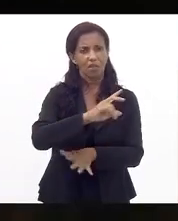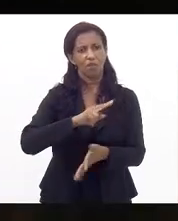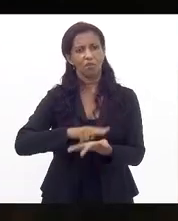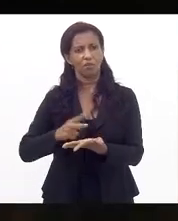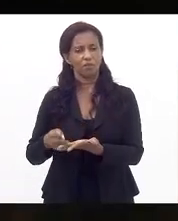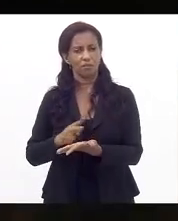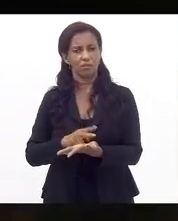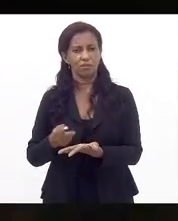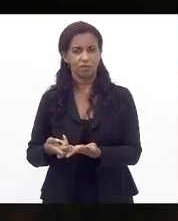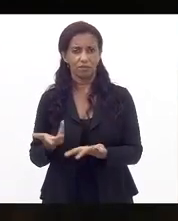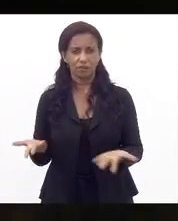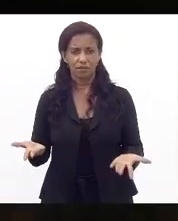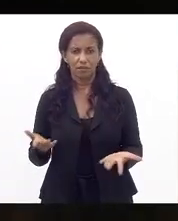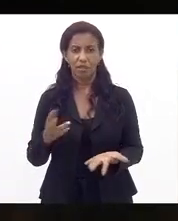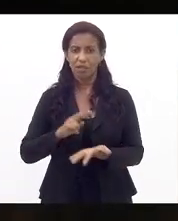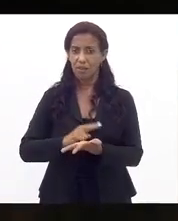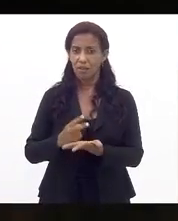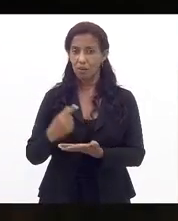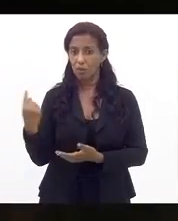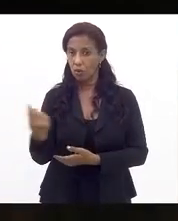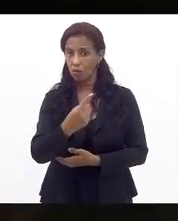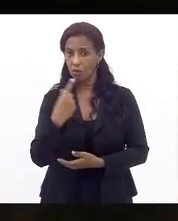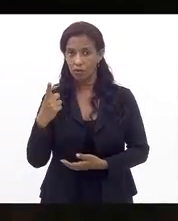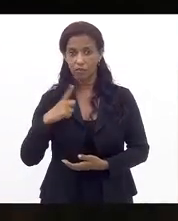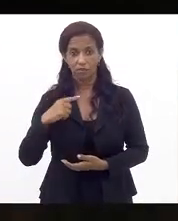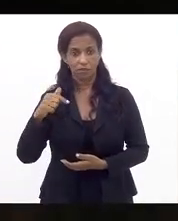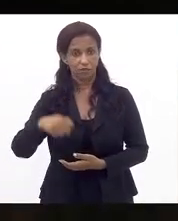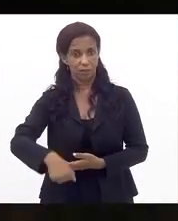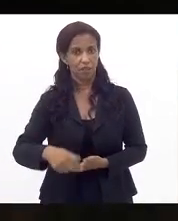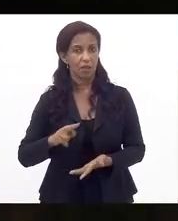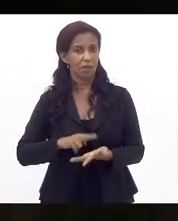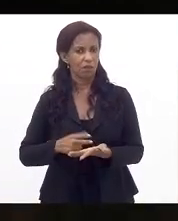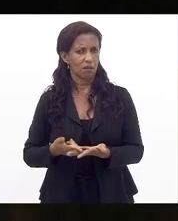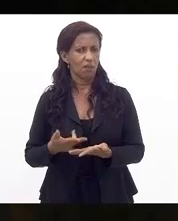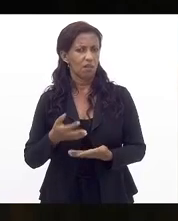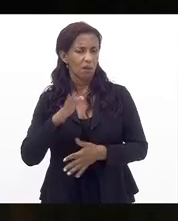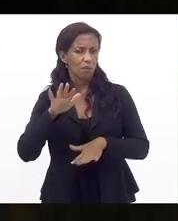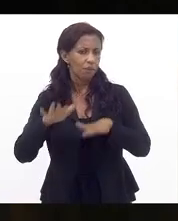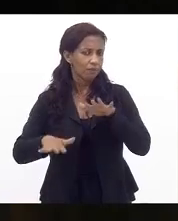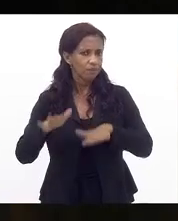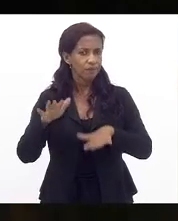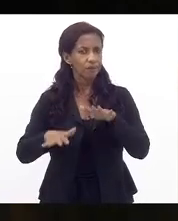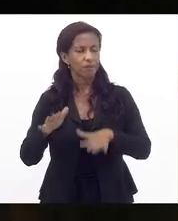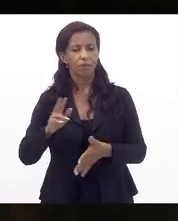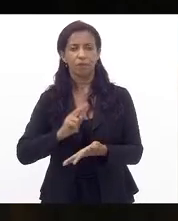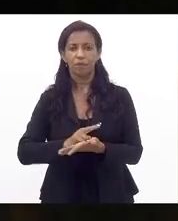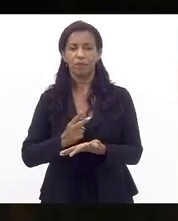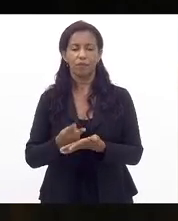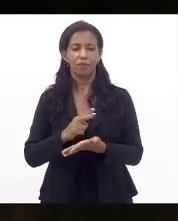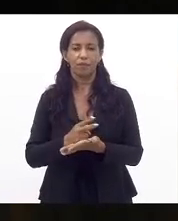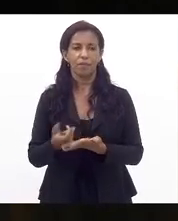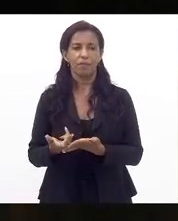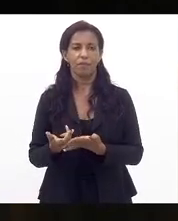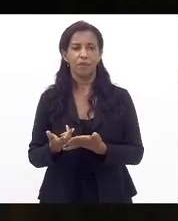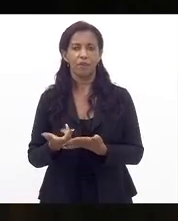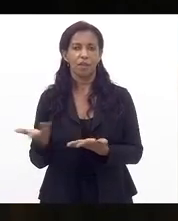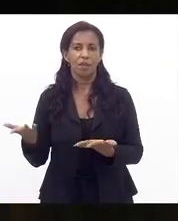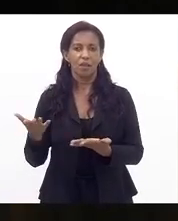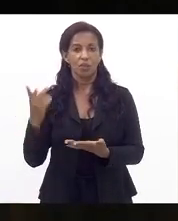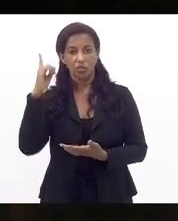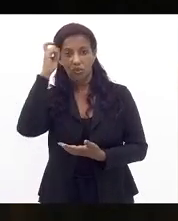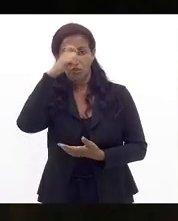interpretação mas essa interpretação que nós estamos tendo aqui é uma interpretação razoável ela não vai interpretação absolutamente